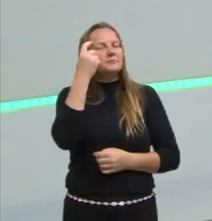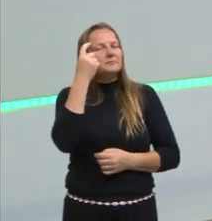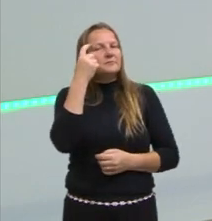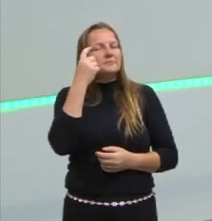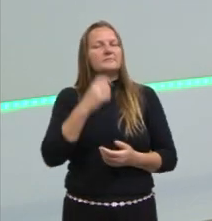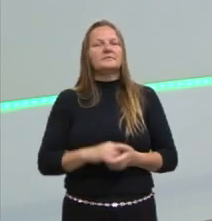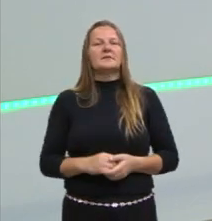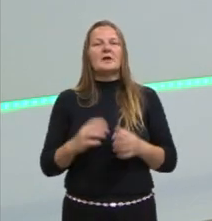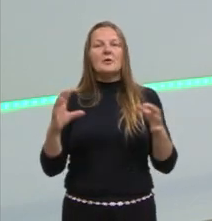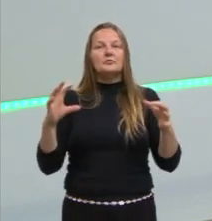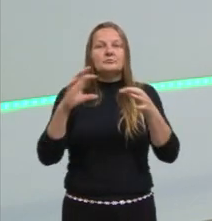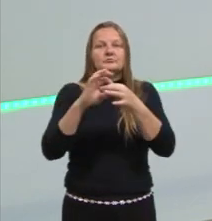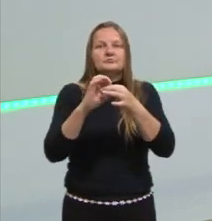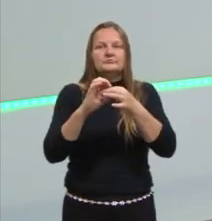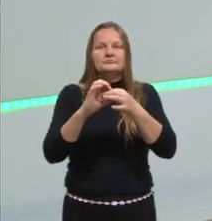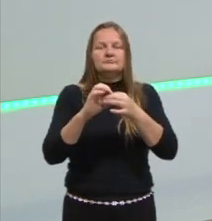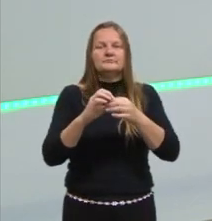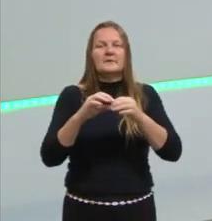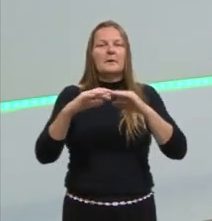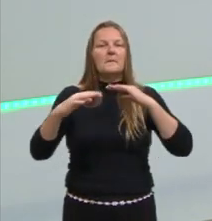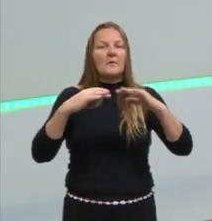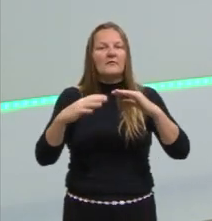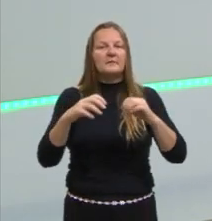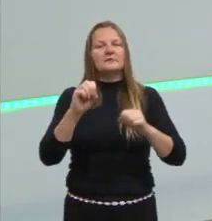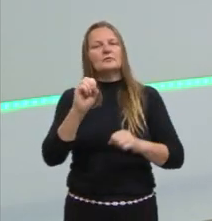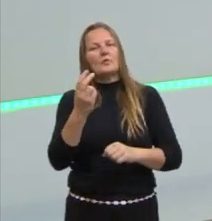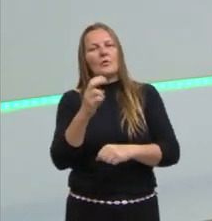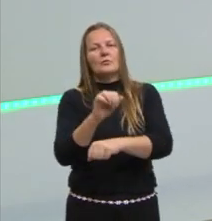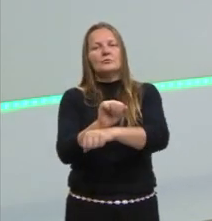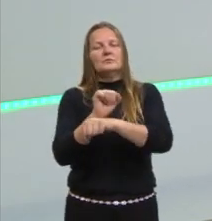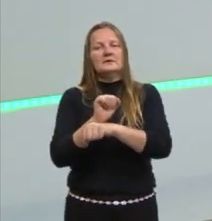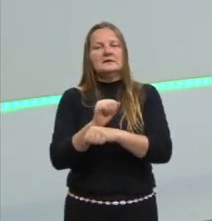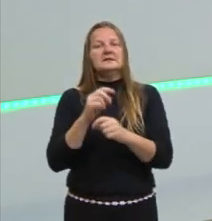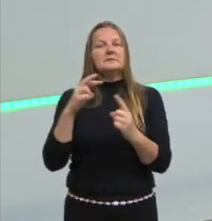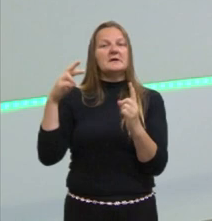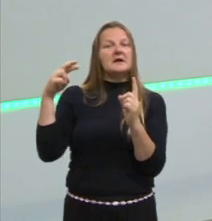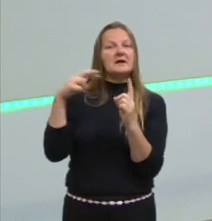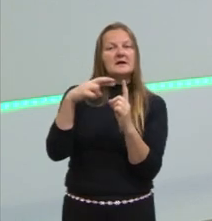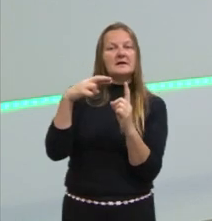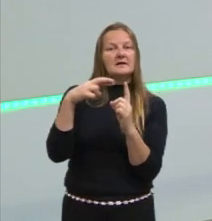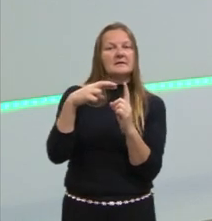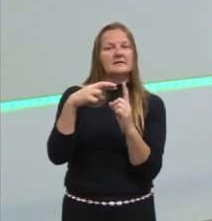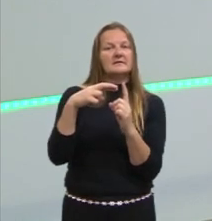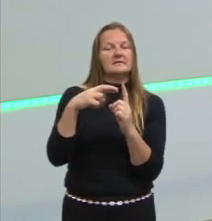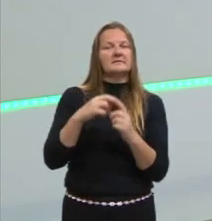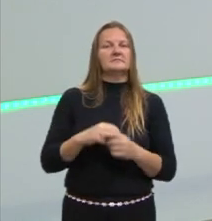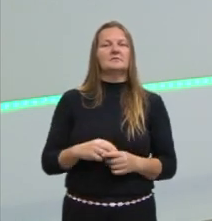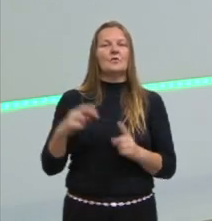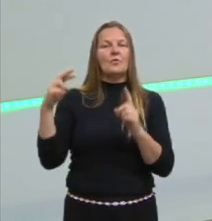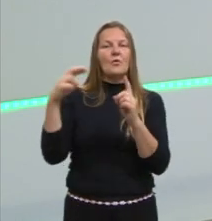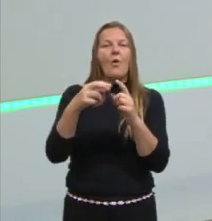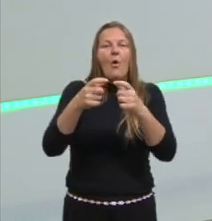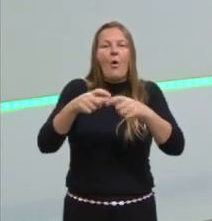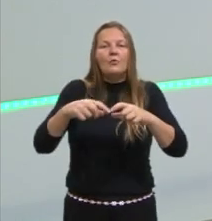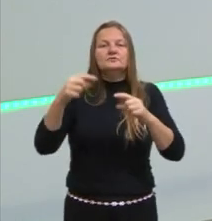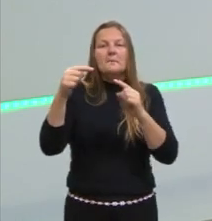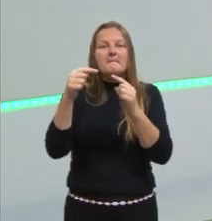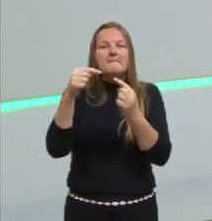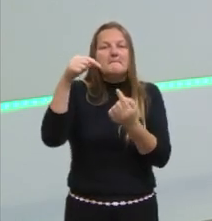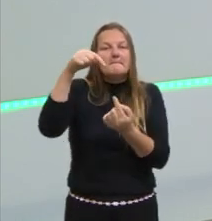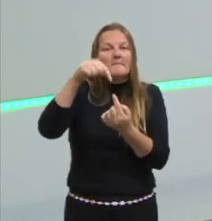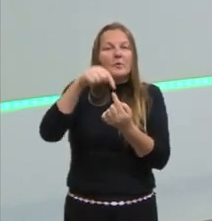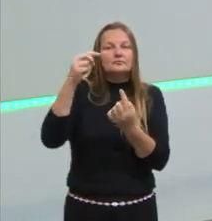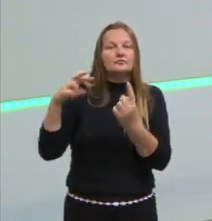para associar se algo vai estar em movimento em repouso a gente sempre tem que considerar o referencial o nosso ponto